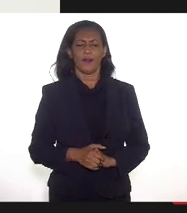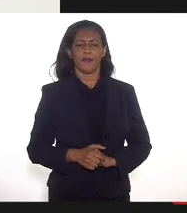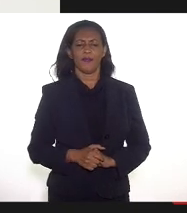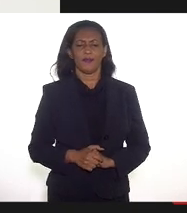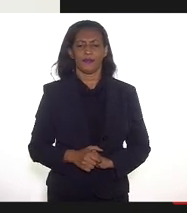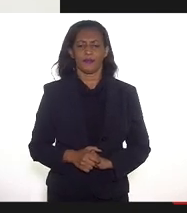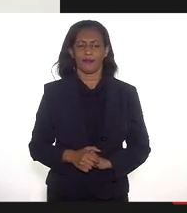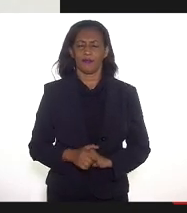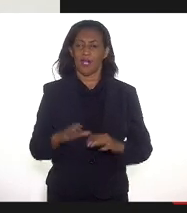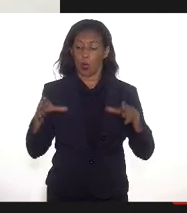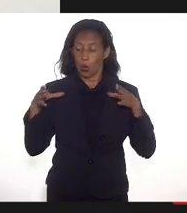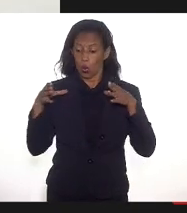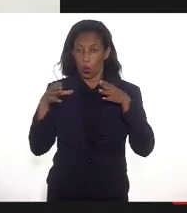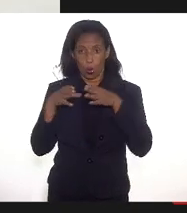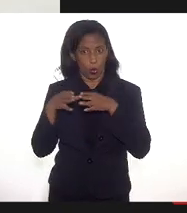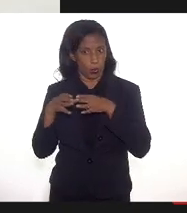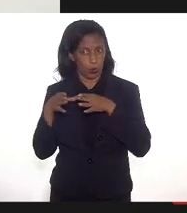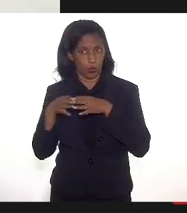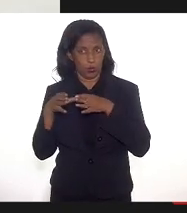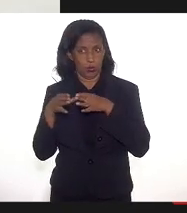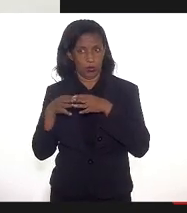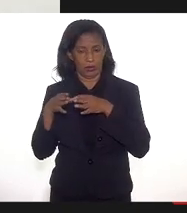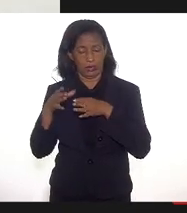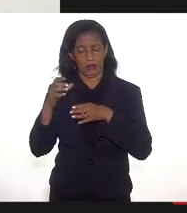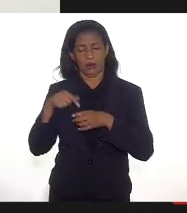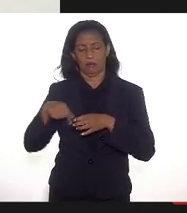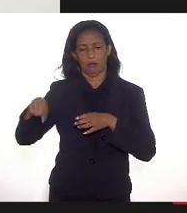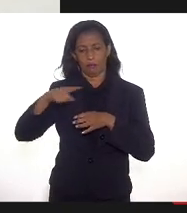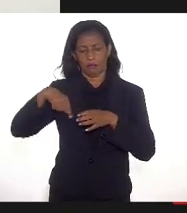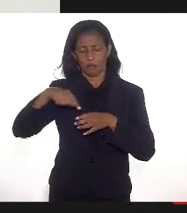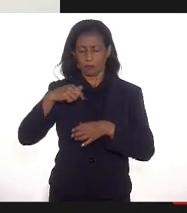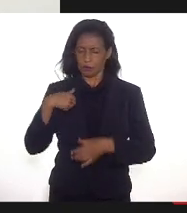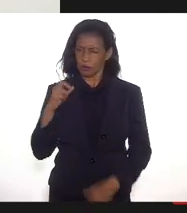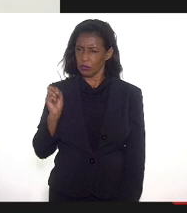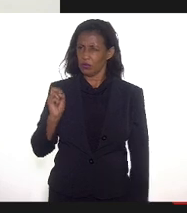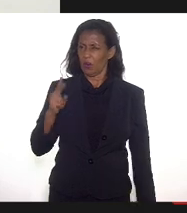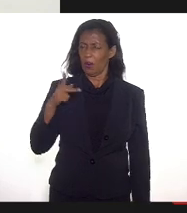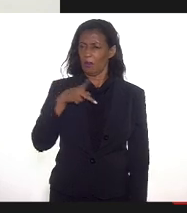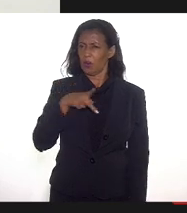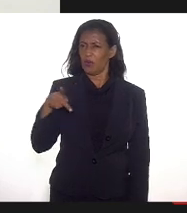e a comunidade da FAETEC. Eu sou professor da FAETEC desde